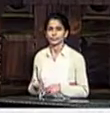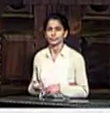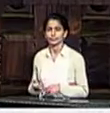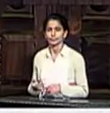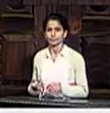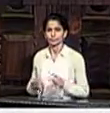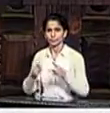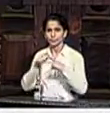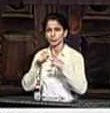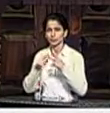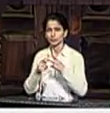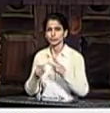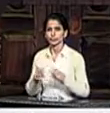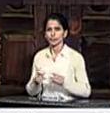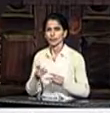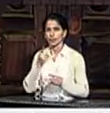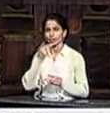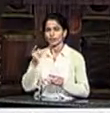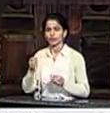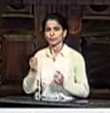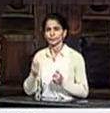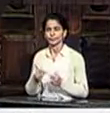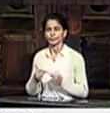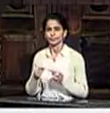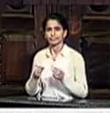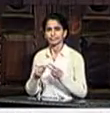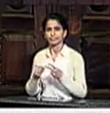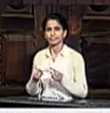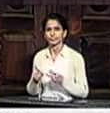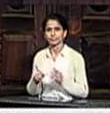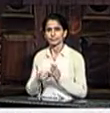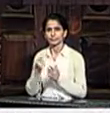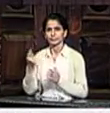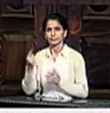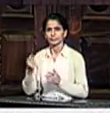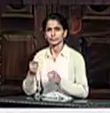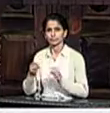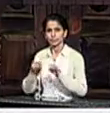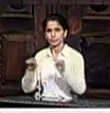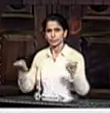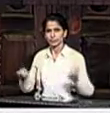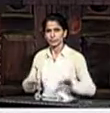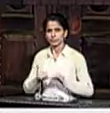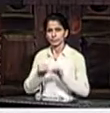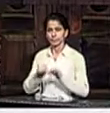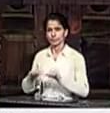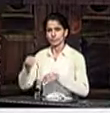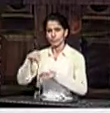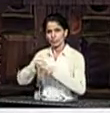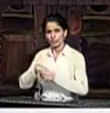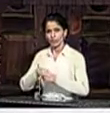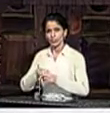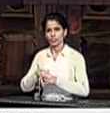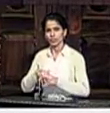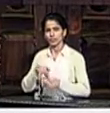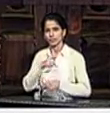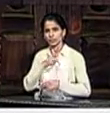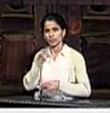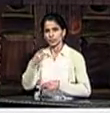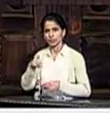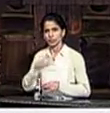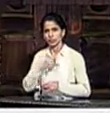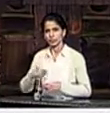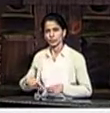remeter a duas falas. A primeira, dentro do gabinete do presidente dessa casa, que o presidente